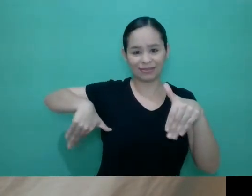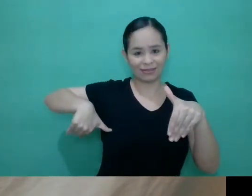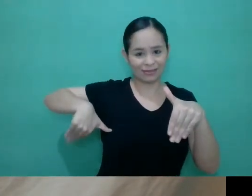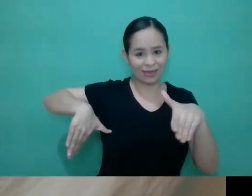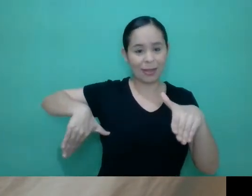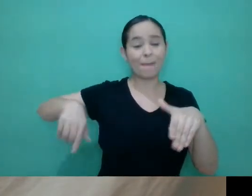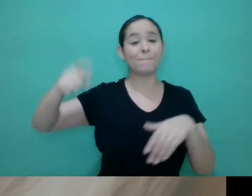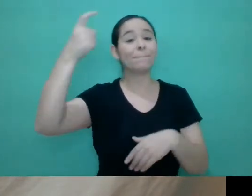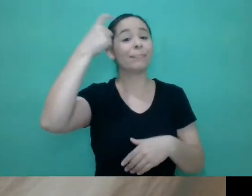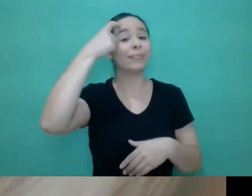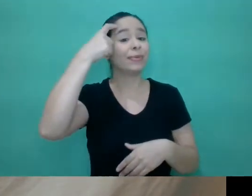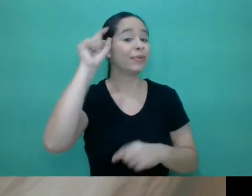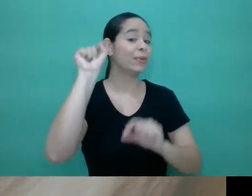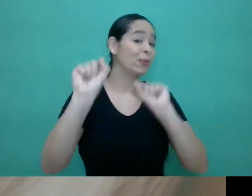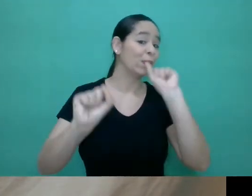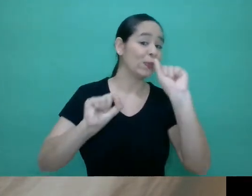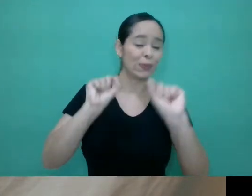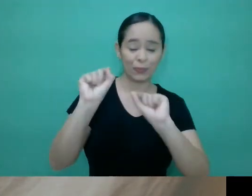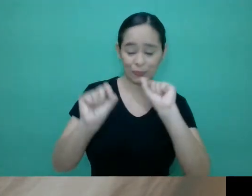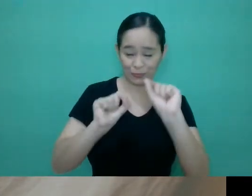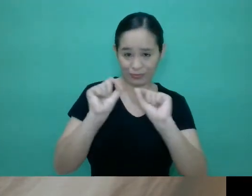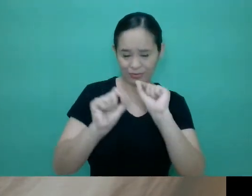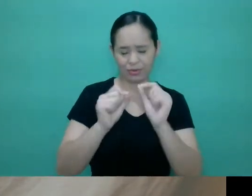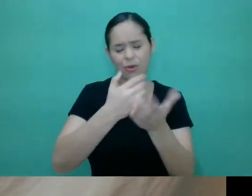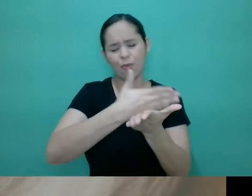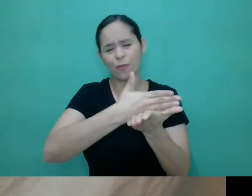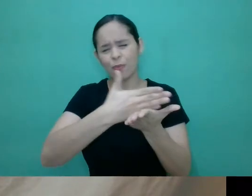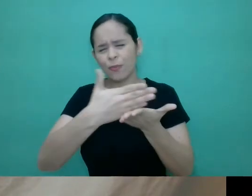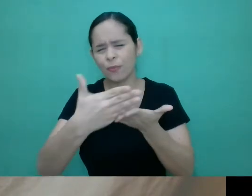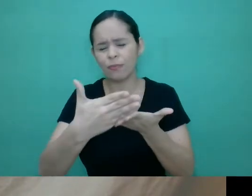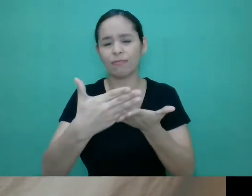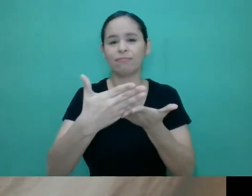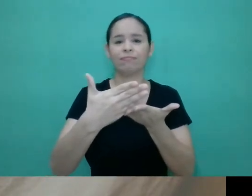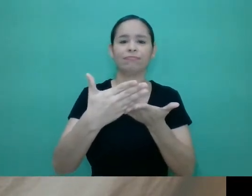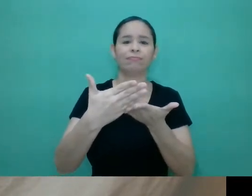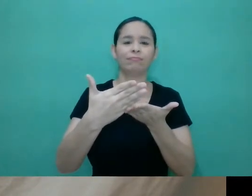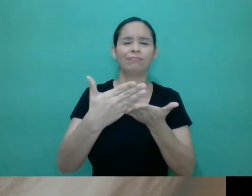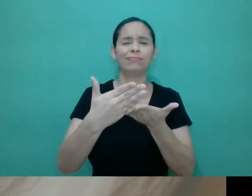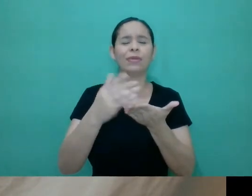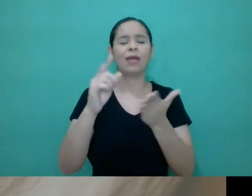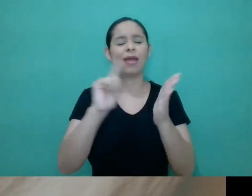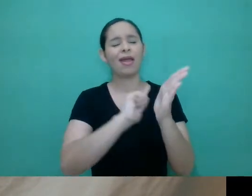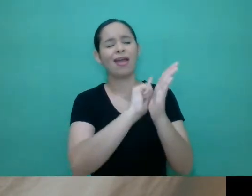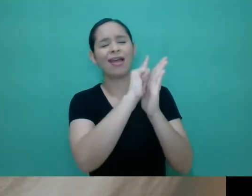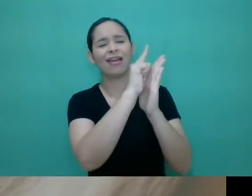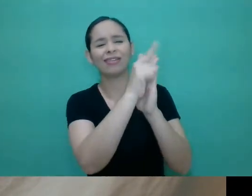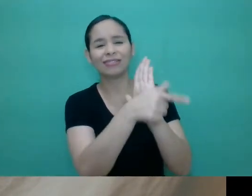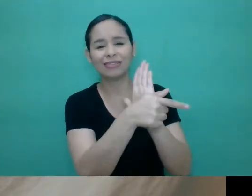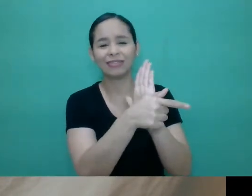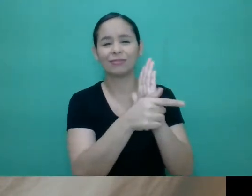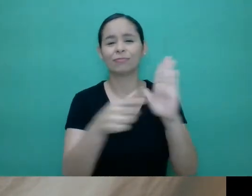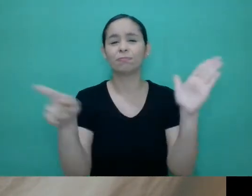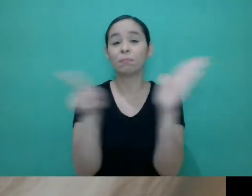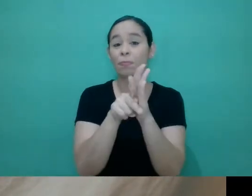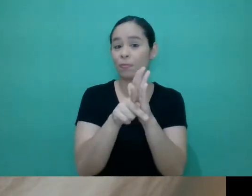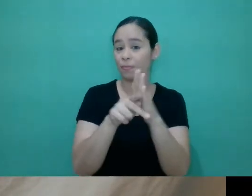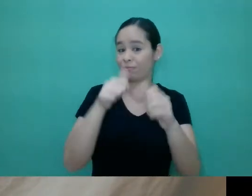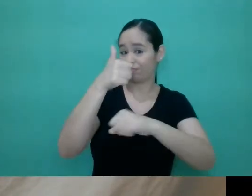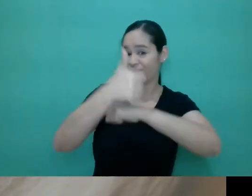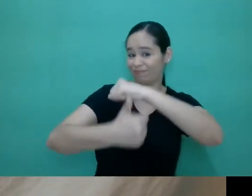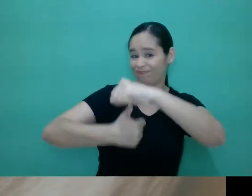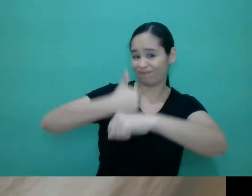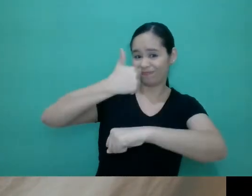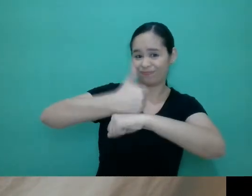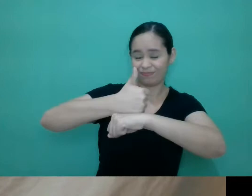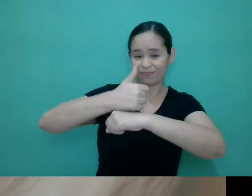precisa pensar que o ensaio, desde sempre é um gênero muito elitista, né? Ele